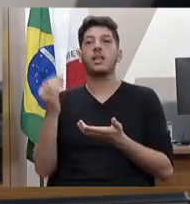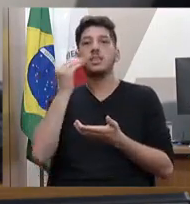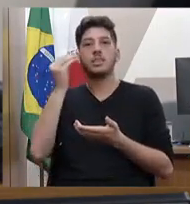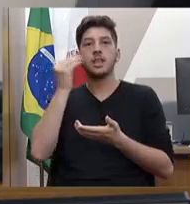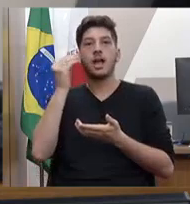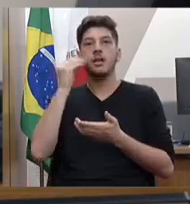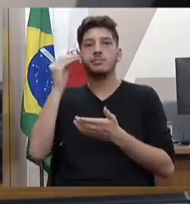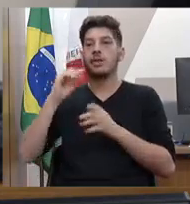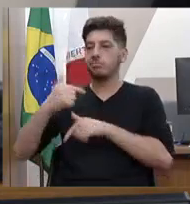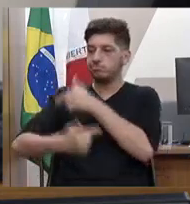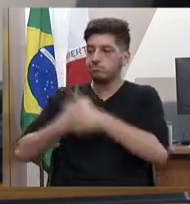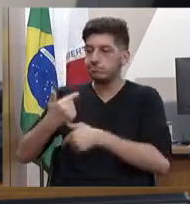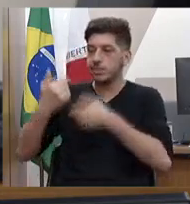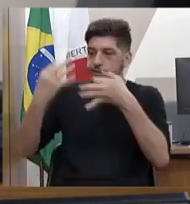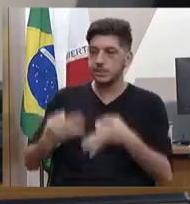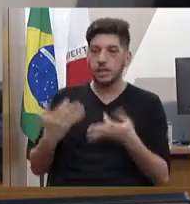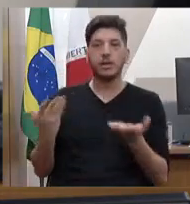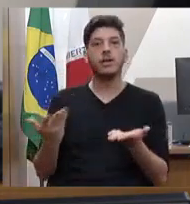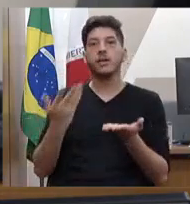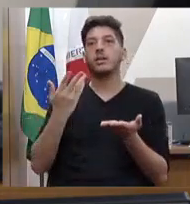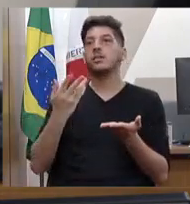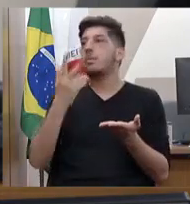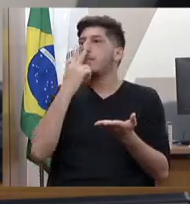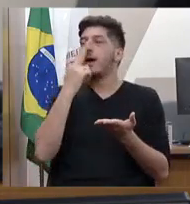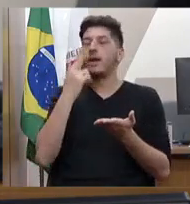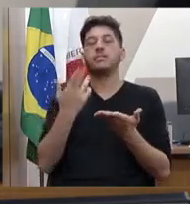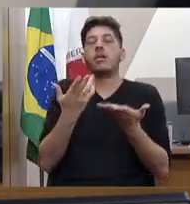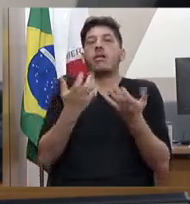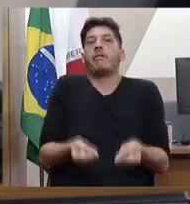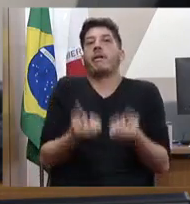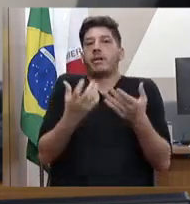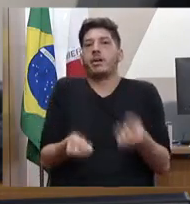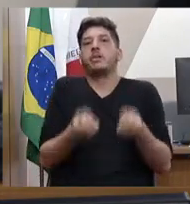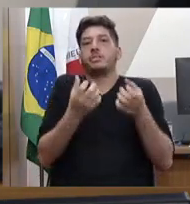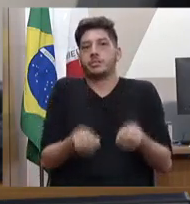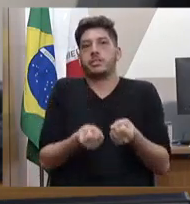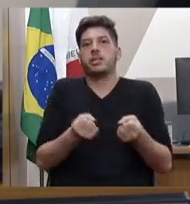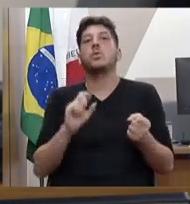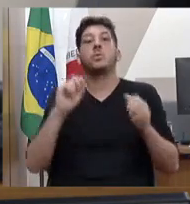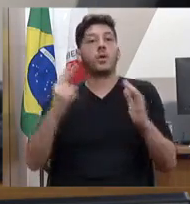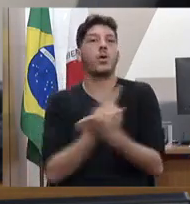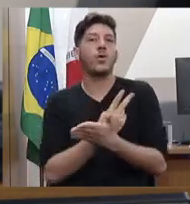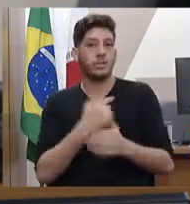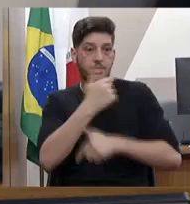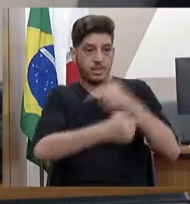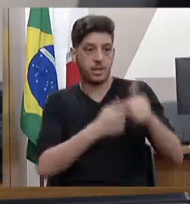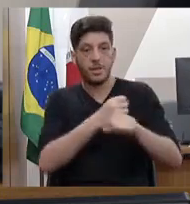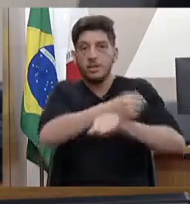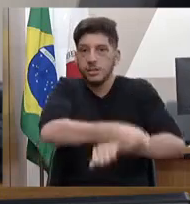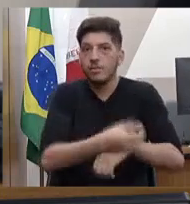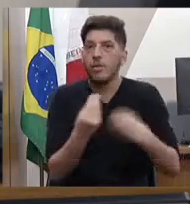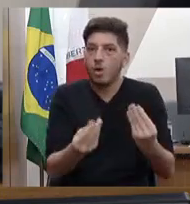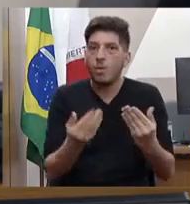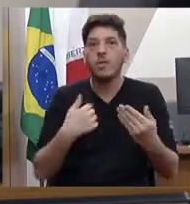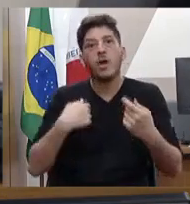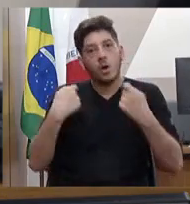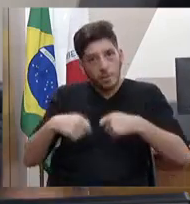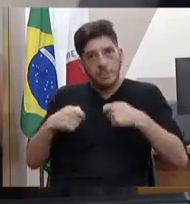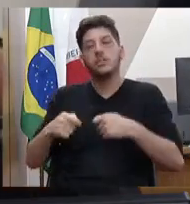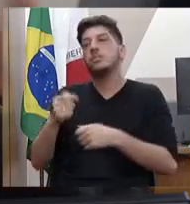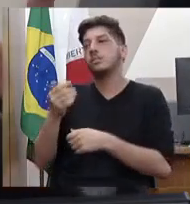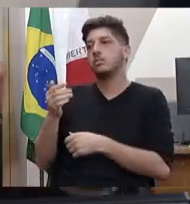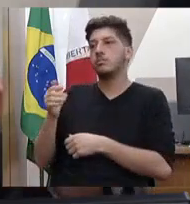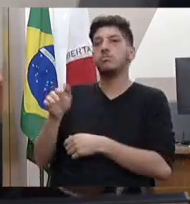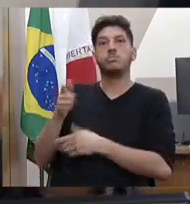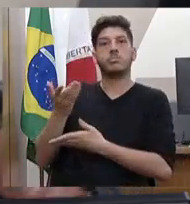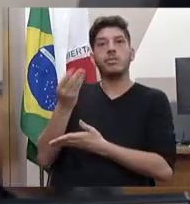corretamente etc ele ele seja conivente com um outro que tá do lado dele praticando trabalho escravo eu tenho que chamar atenção dele